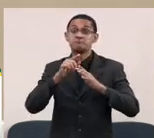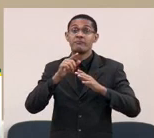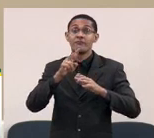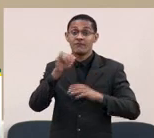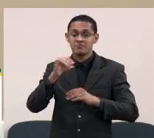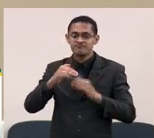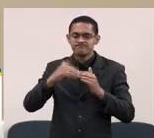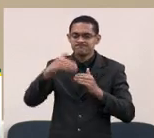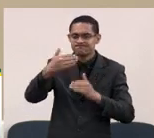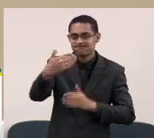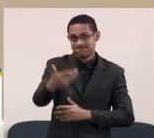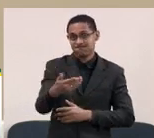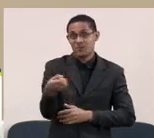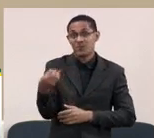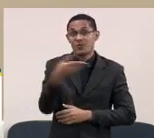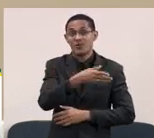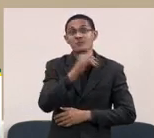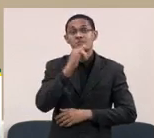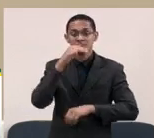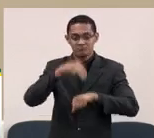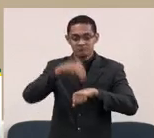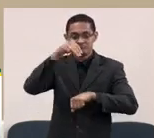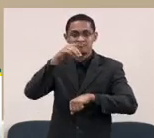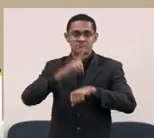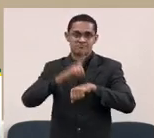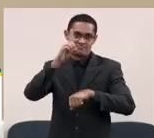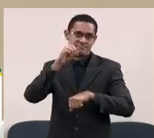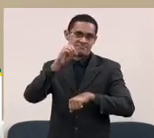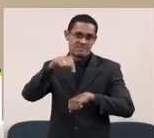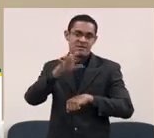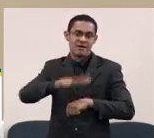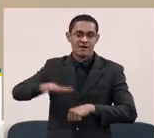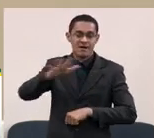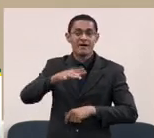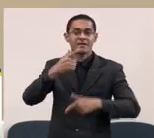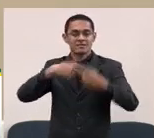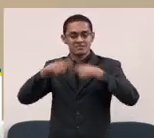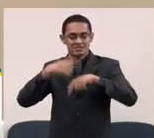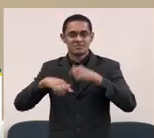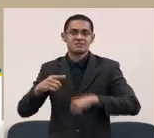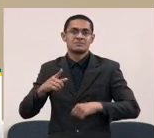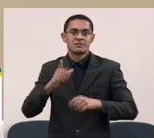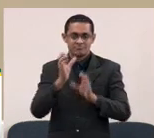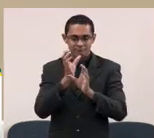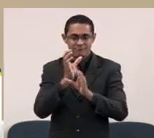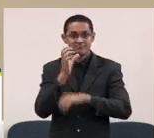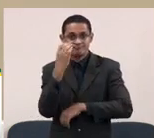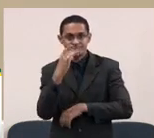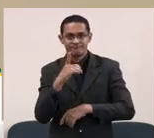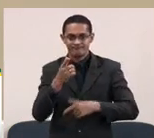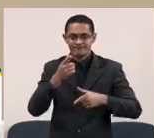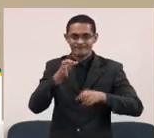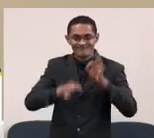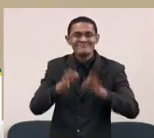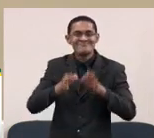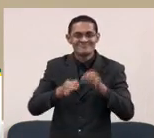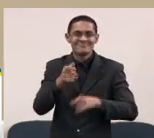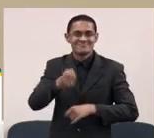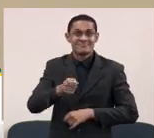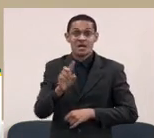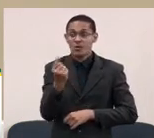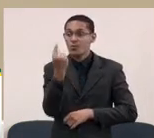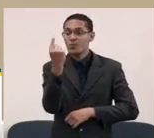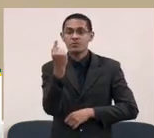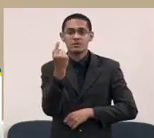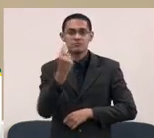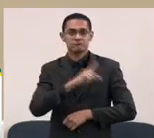pouco tempo, mestrados e doutorados nessa área, na área da gestão pública e das ciências jurídicas, considerando que a única pública